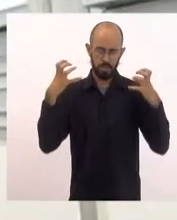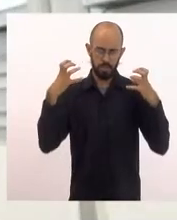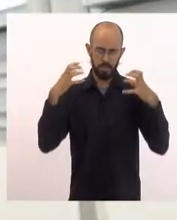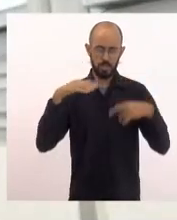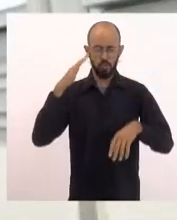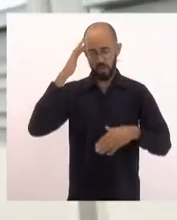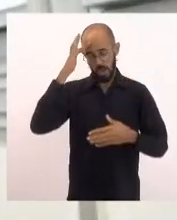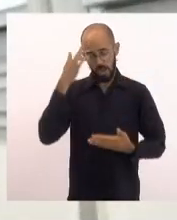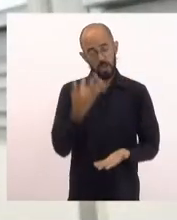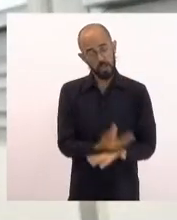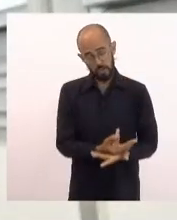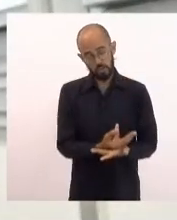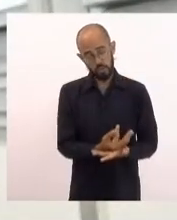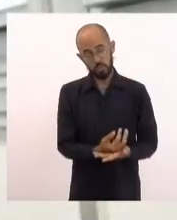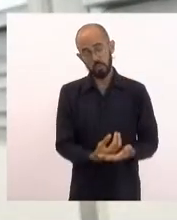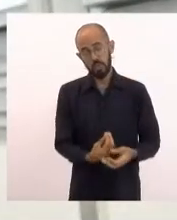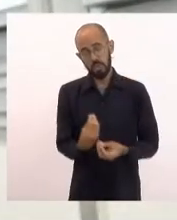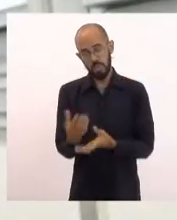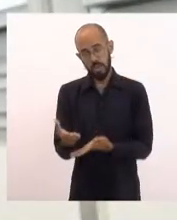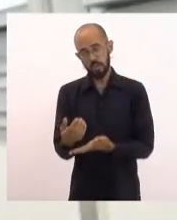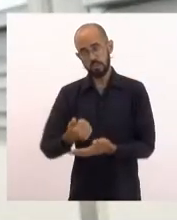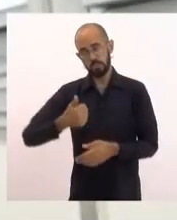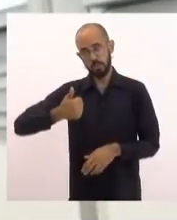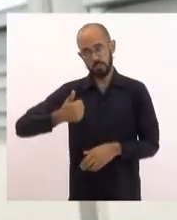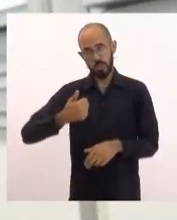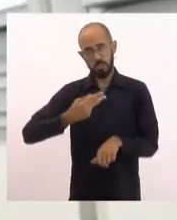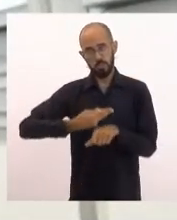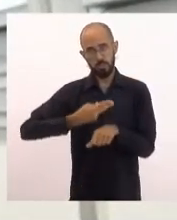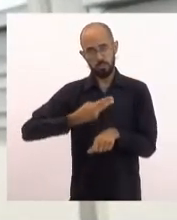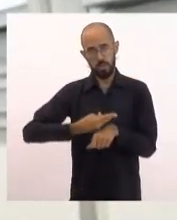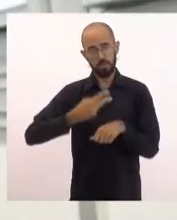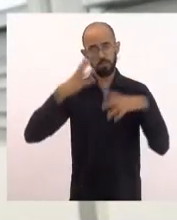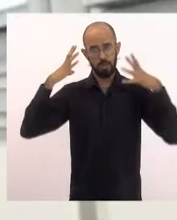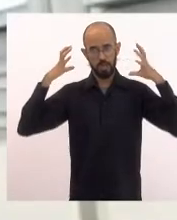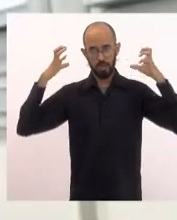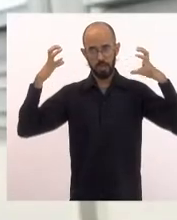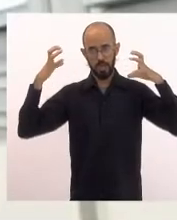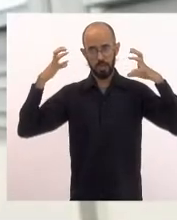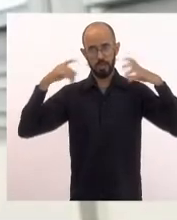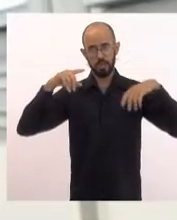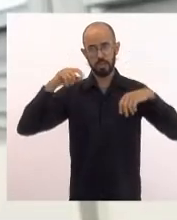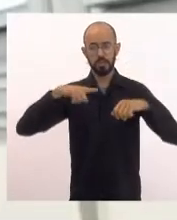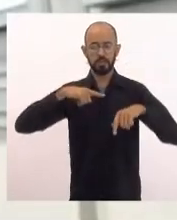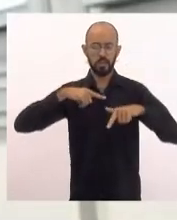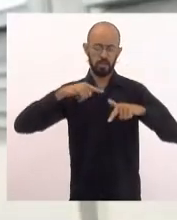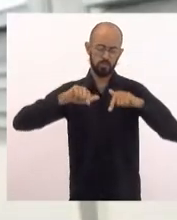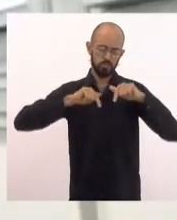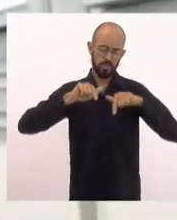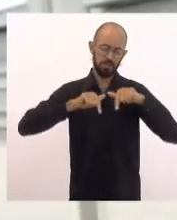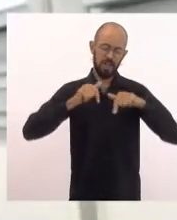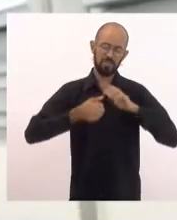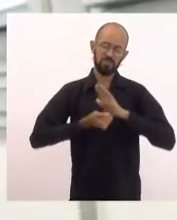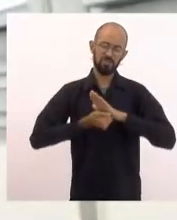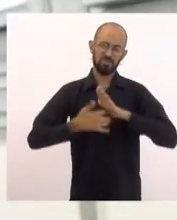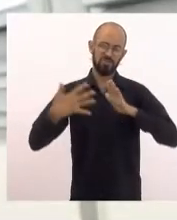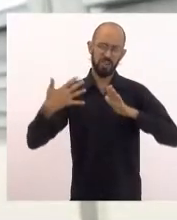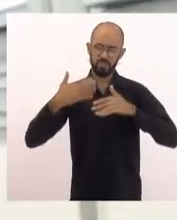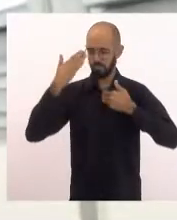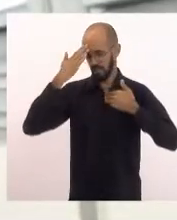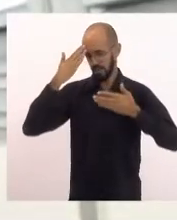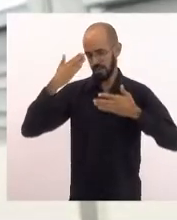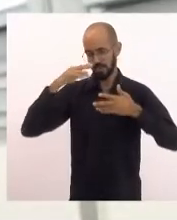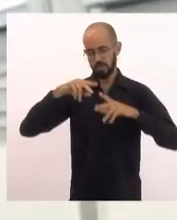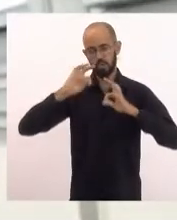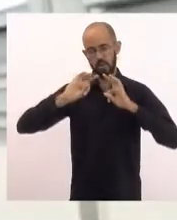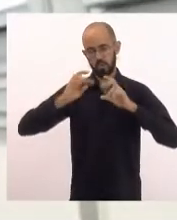acredito que hoje entregar esse primeiro prêmio Marielle Franco tem o trabalho de muitas mãos e agradeço a todos os parlamentares